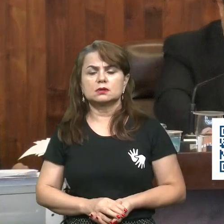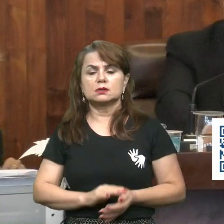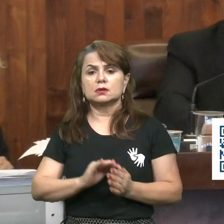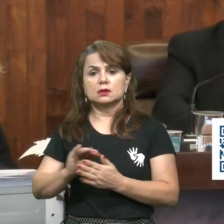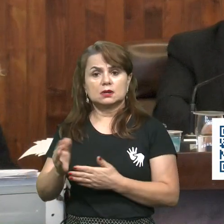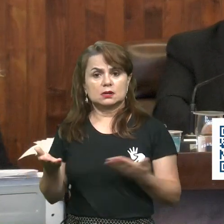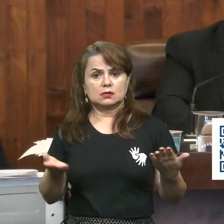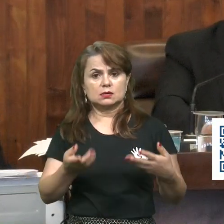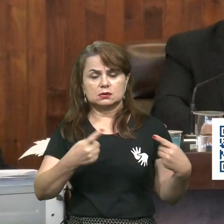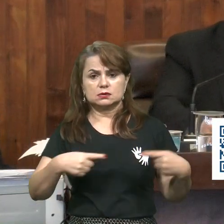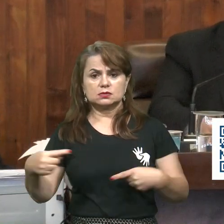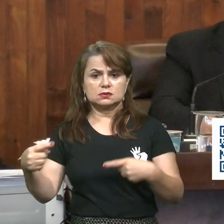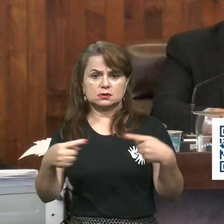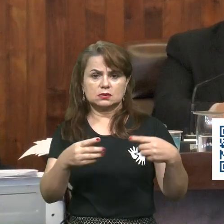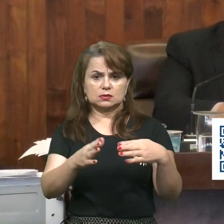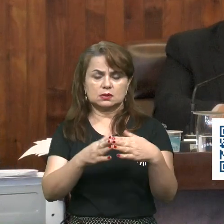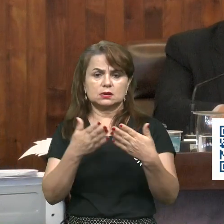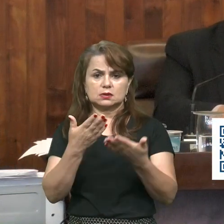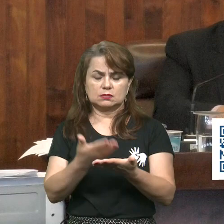Em discussão, requerimento.